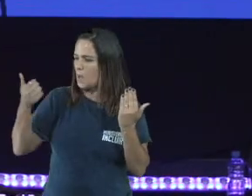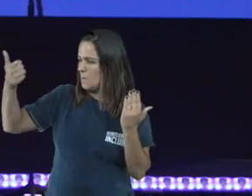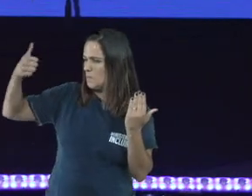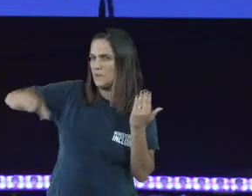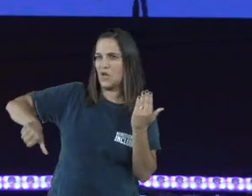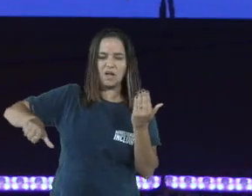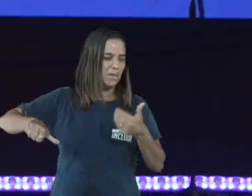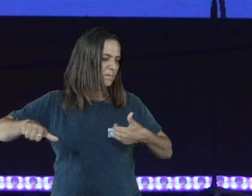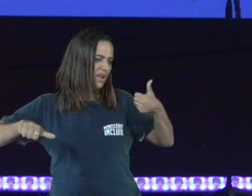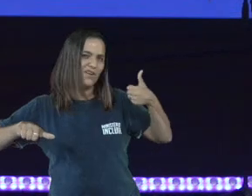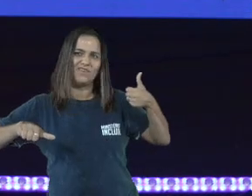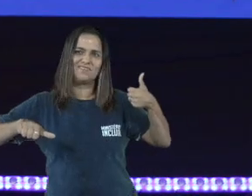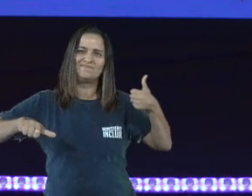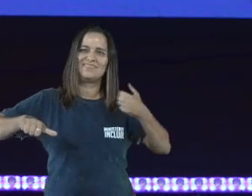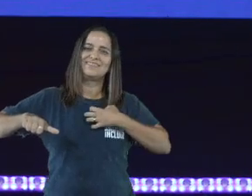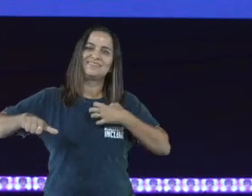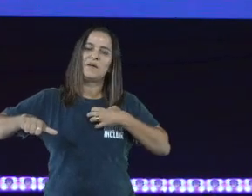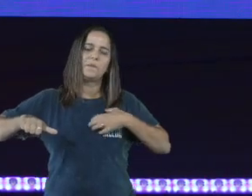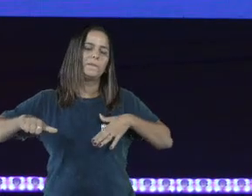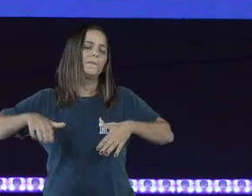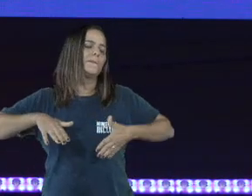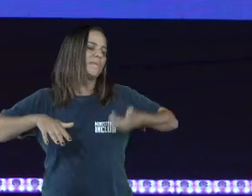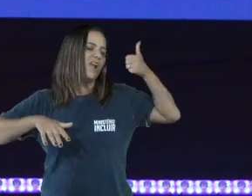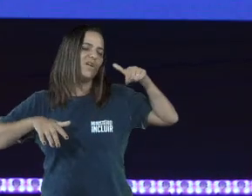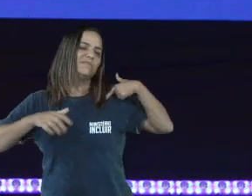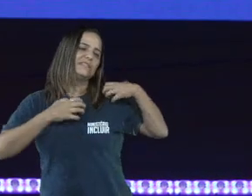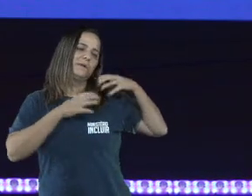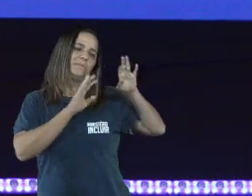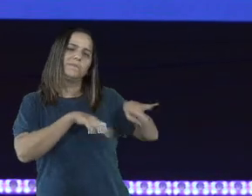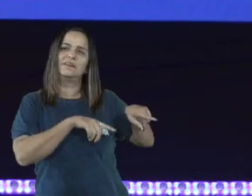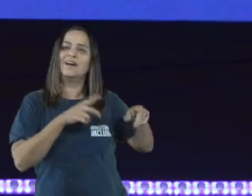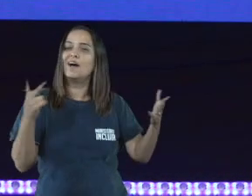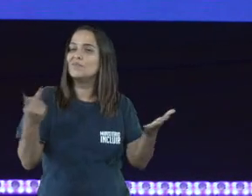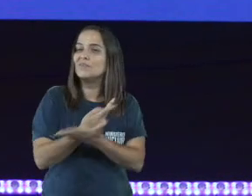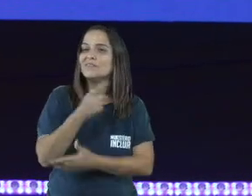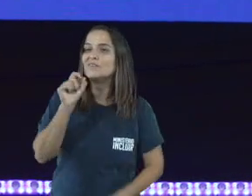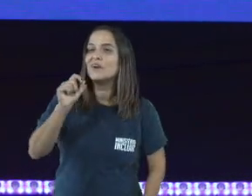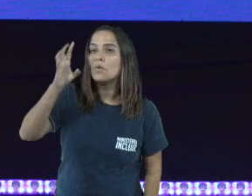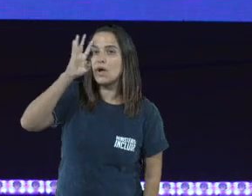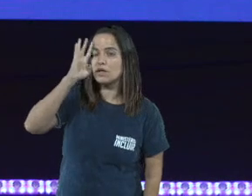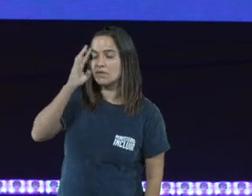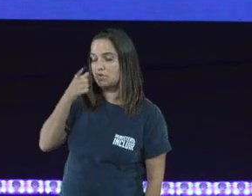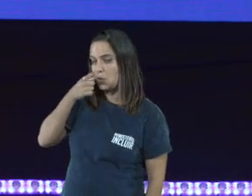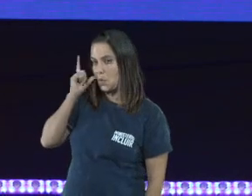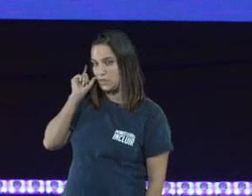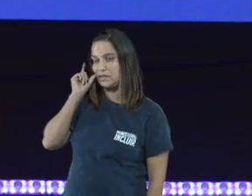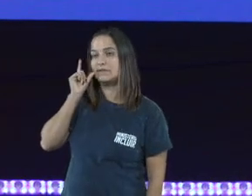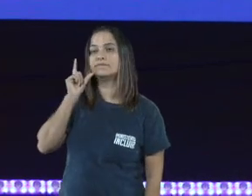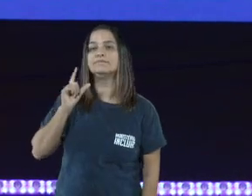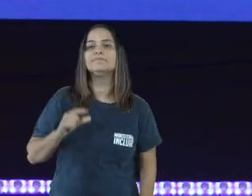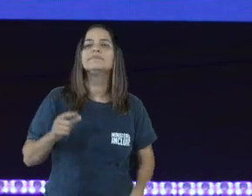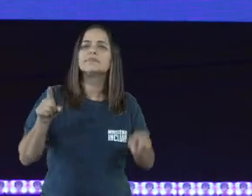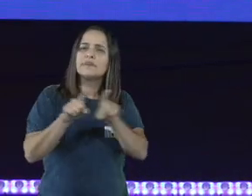essa conferência a gente recebeu logo no primeiro dia muita coisa sobre Espírito Santo hoje de manhã a gente ouviu muito